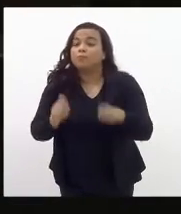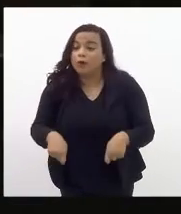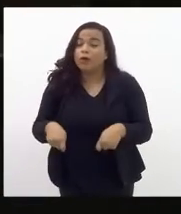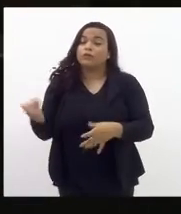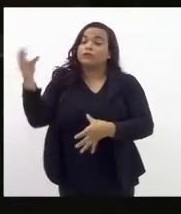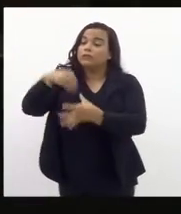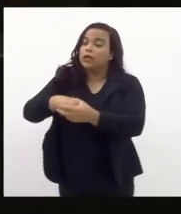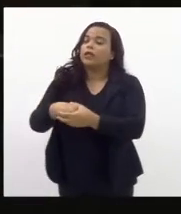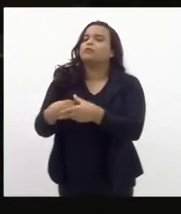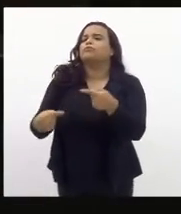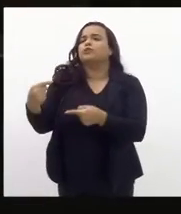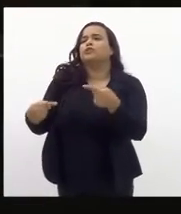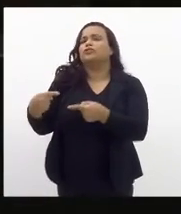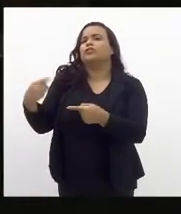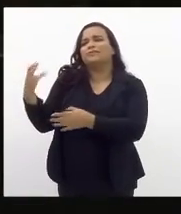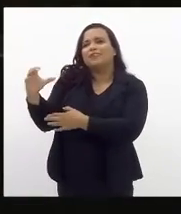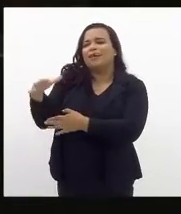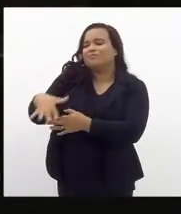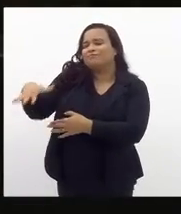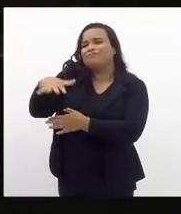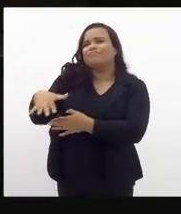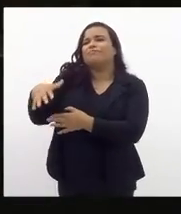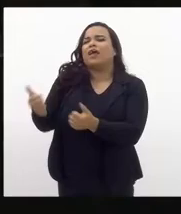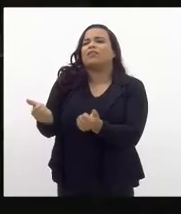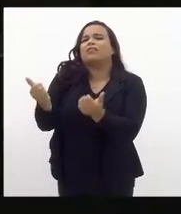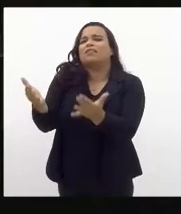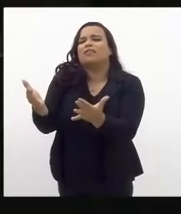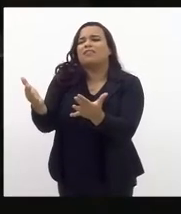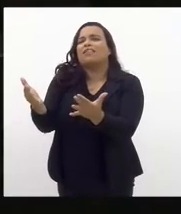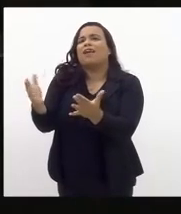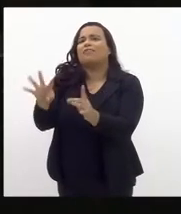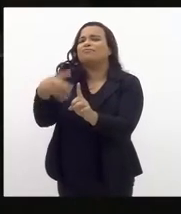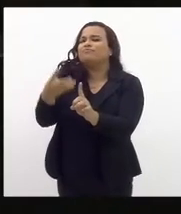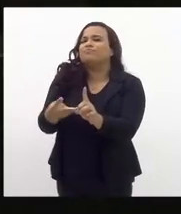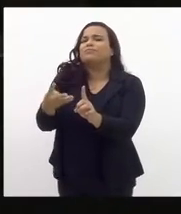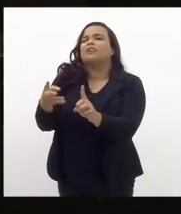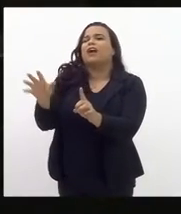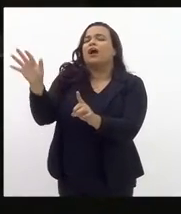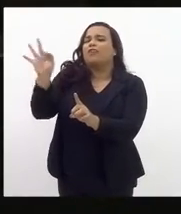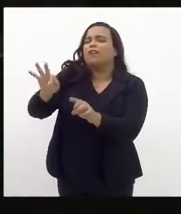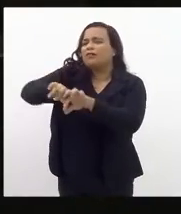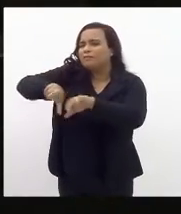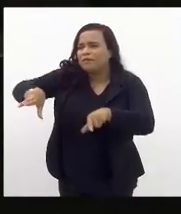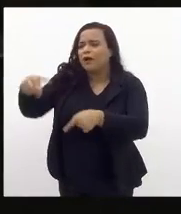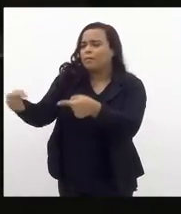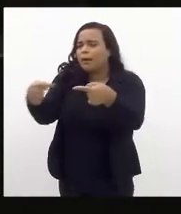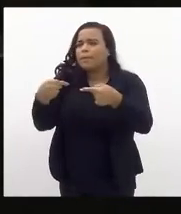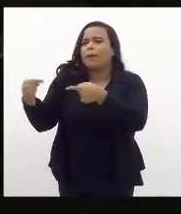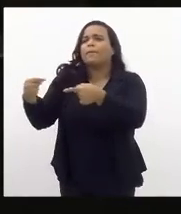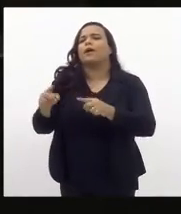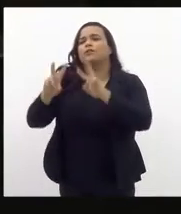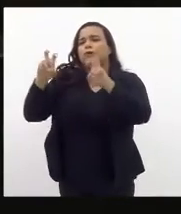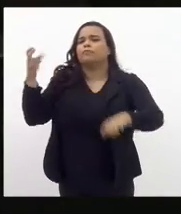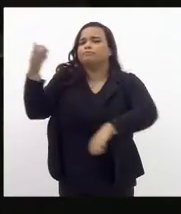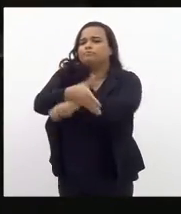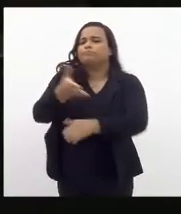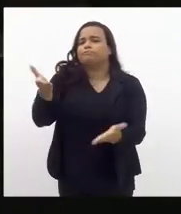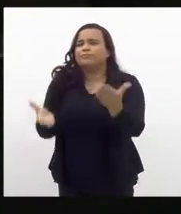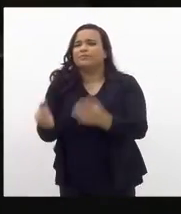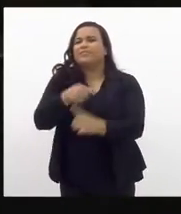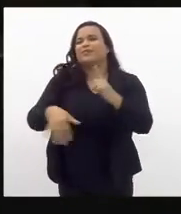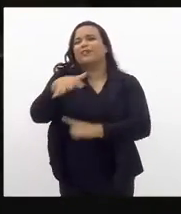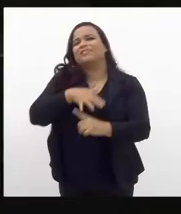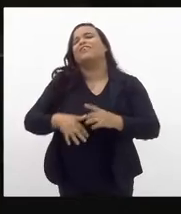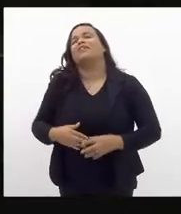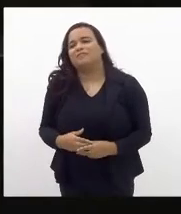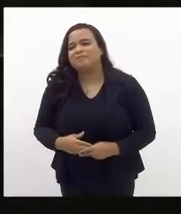política, honrar o debate que as universidades têm feito, em especial para a superação das desigualdades sociais.